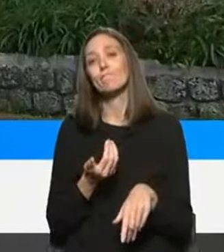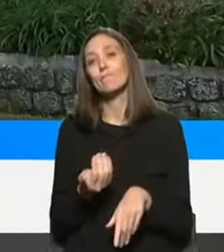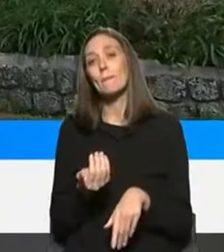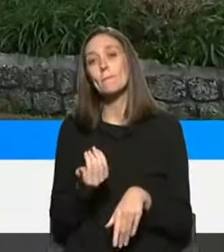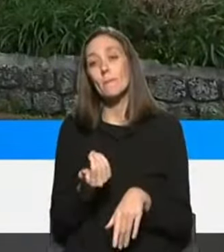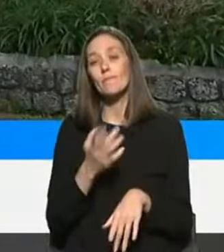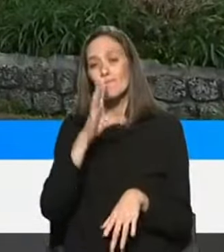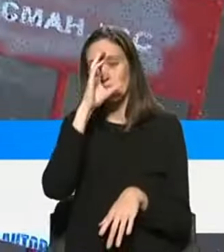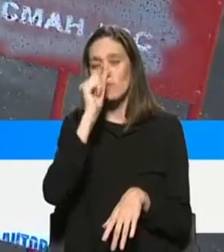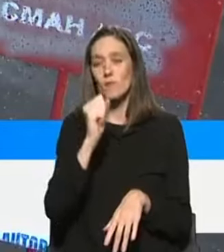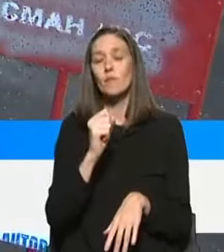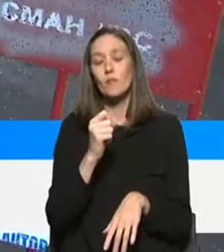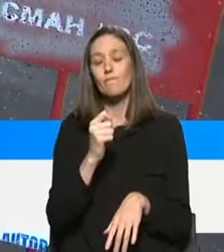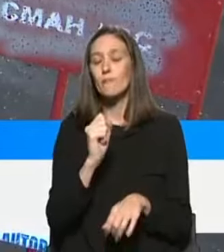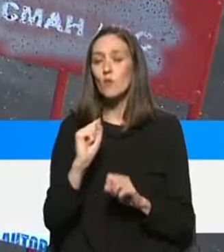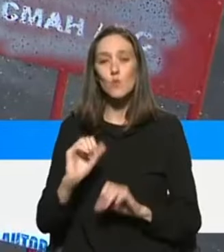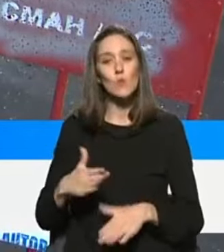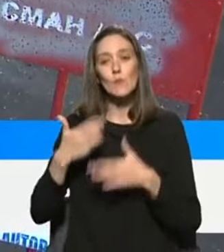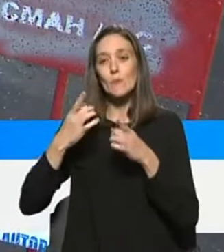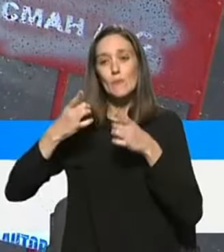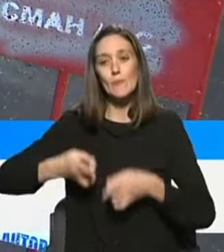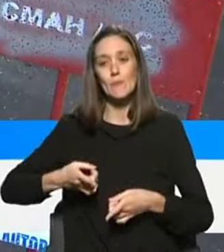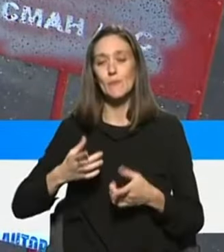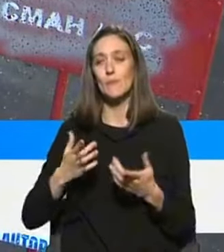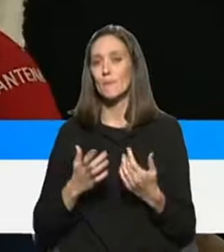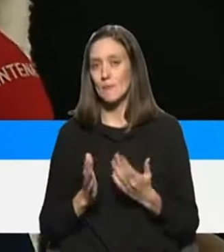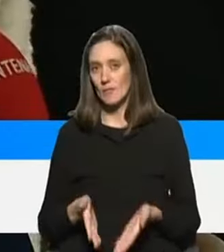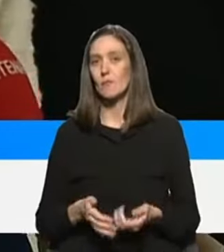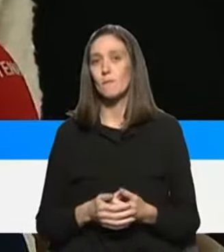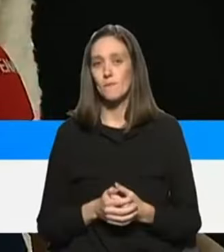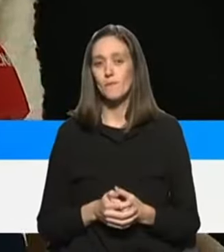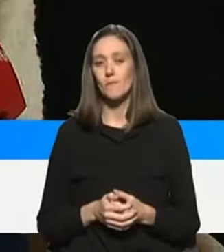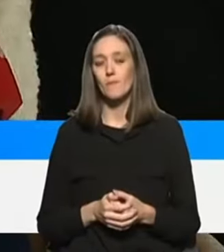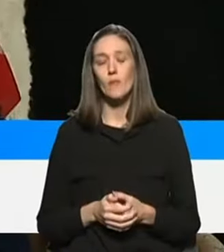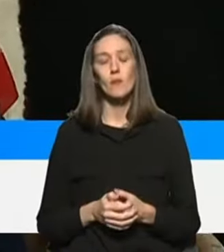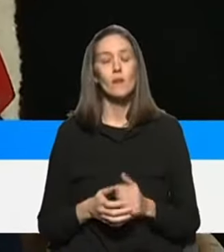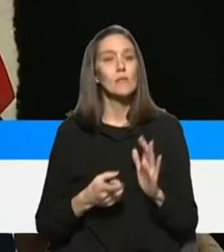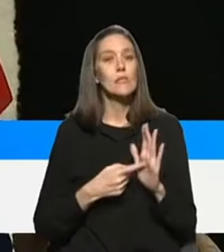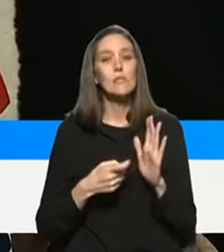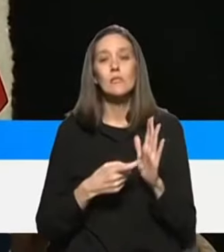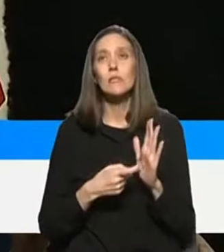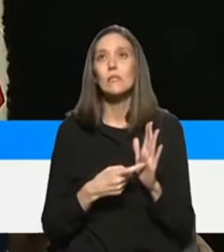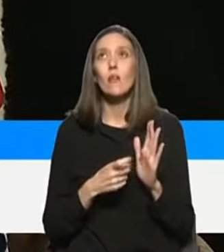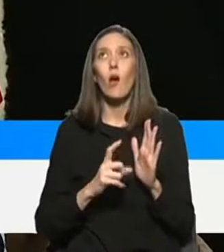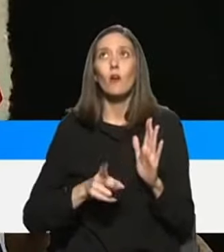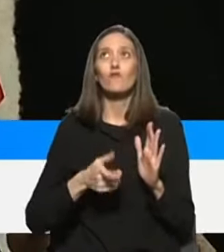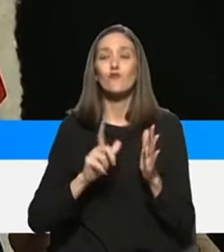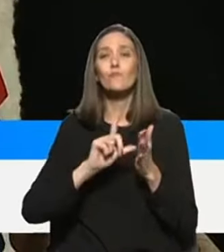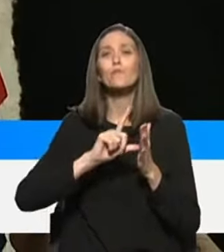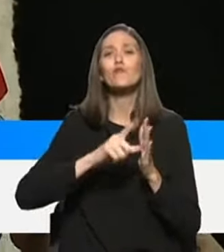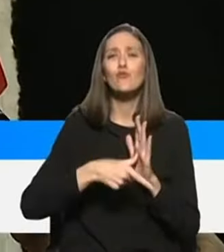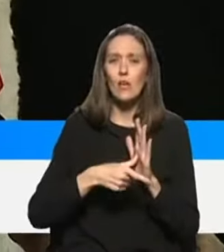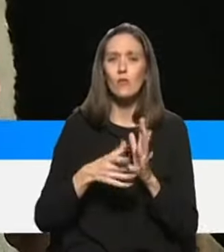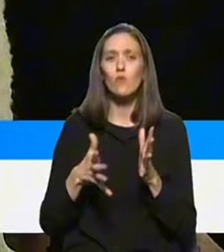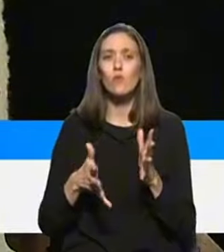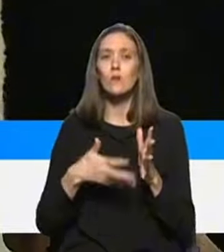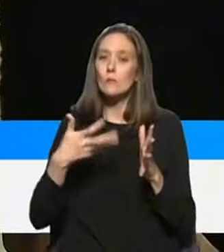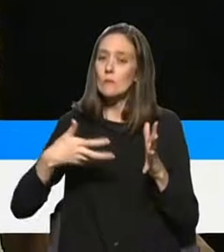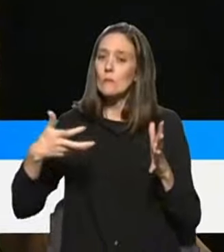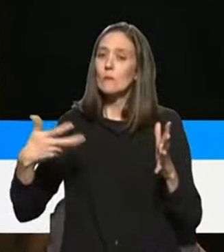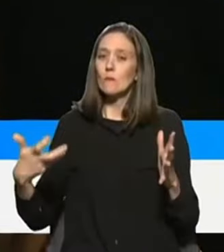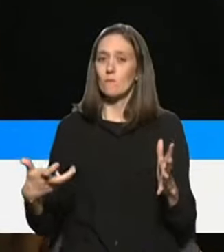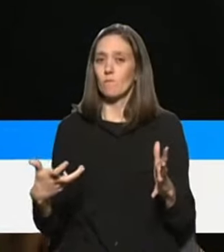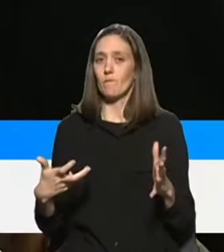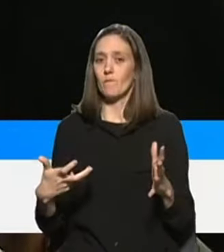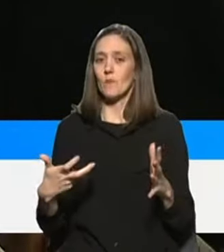preciso voltar ao ponto de partida. Precisamos de um projeto mais robusto do que uma simples